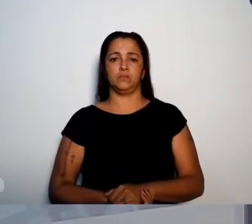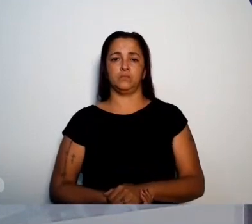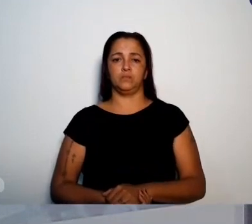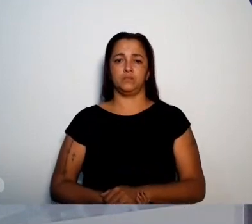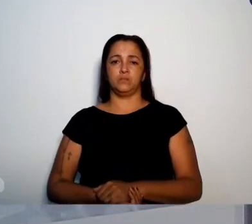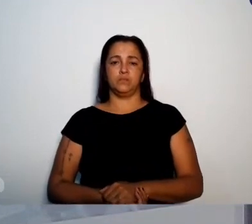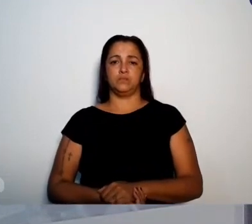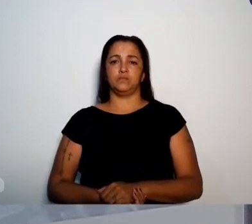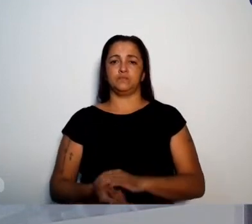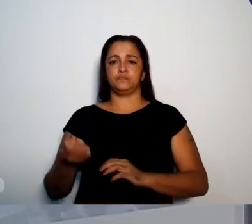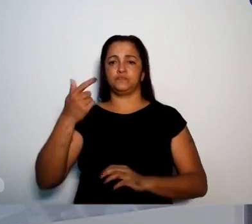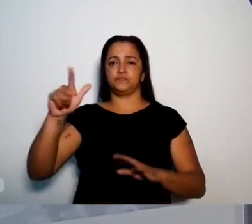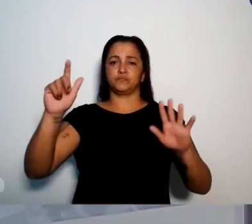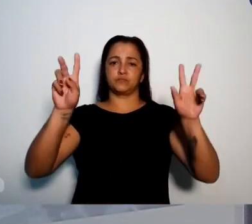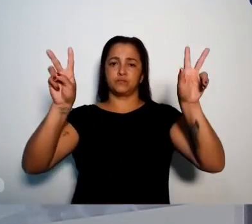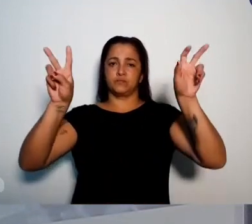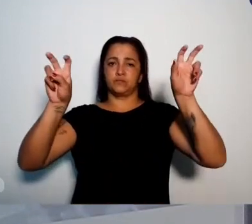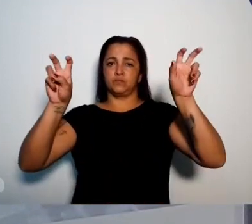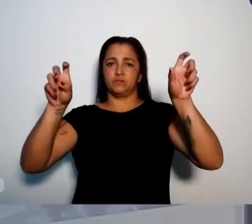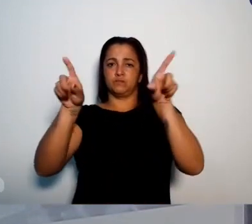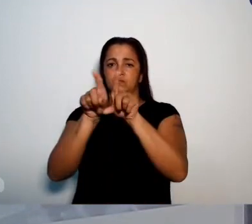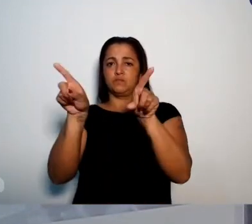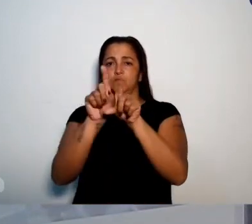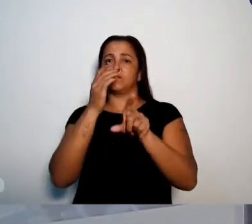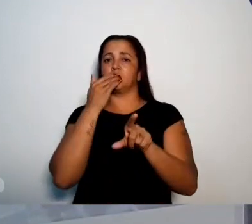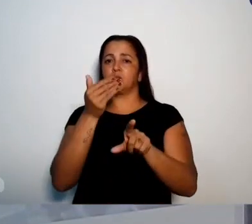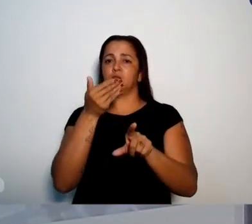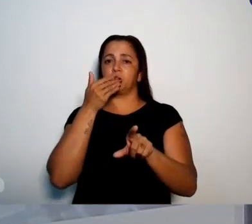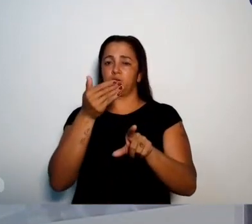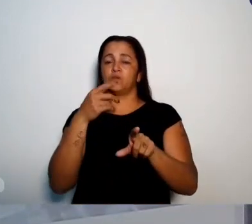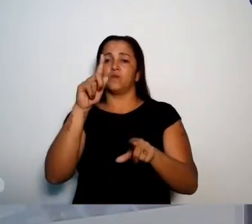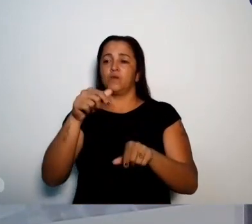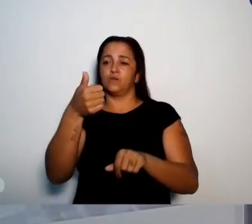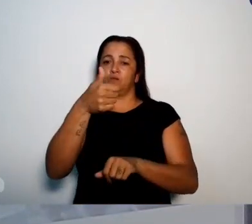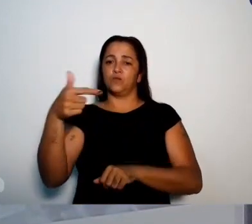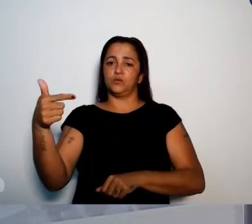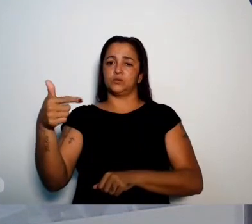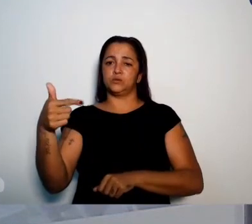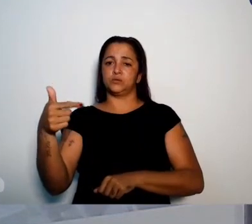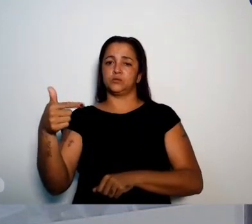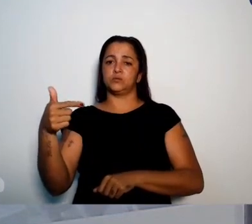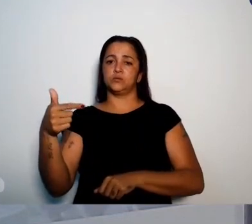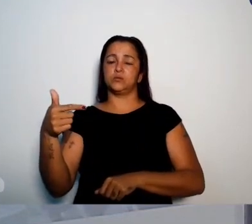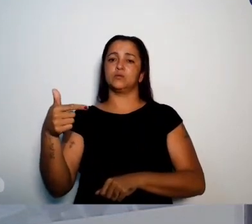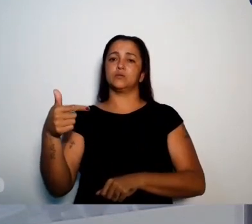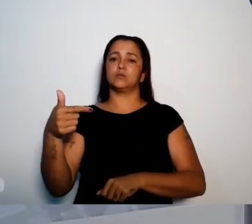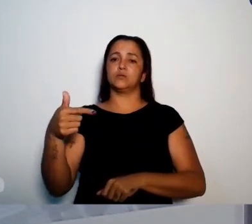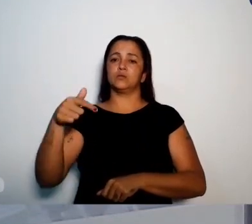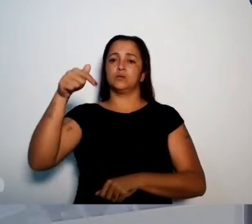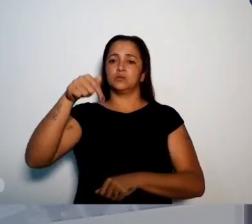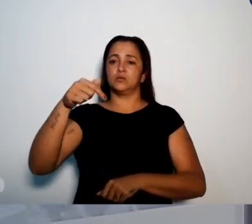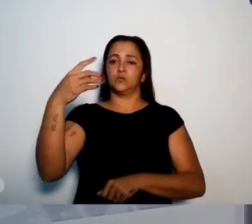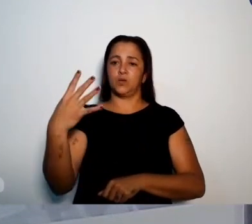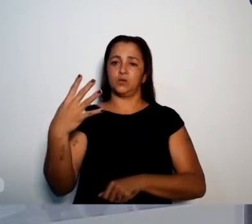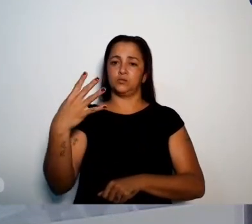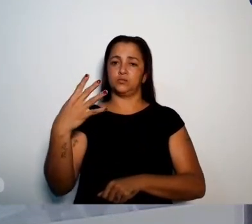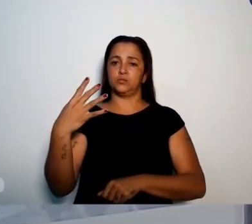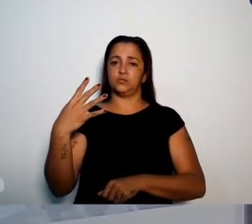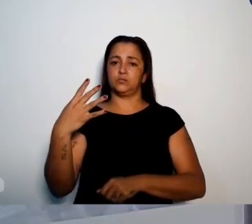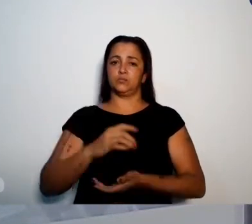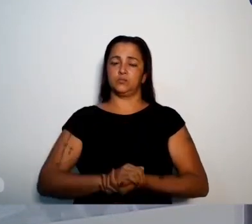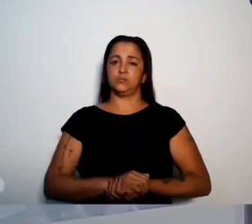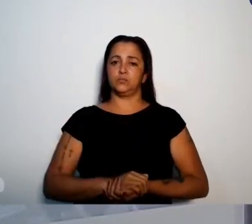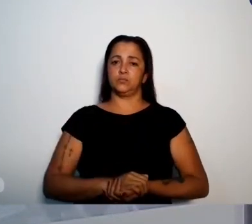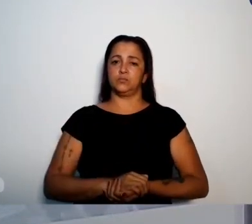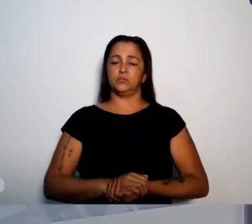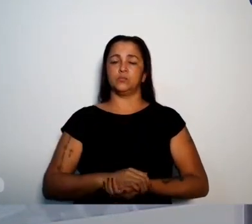Outro assunto também, outro requerimento, é o requerimento 1274. 1274,